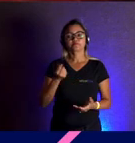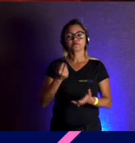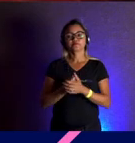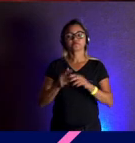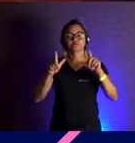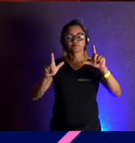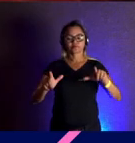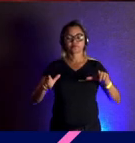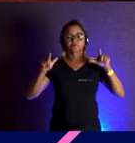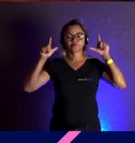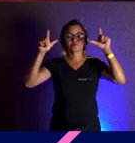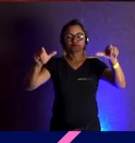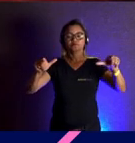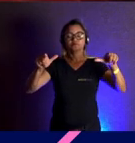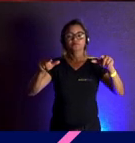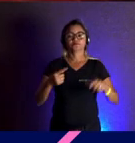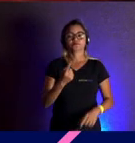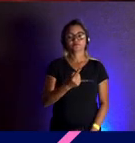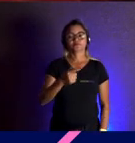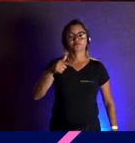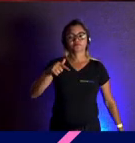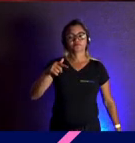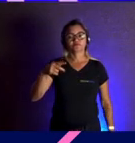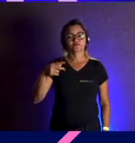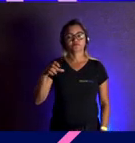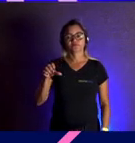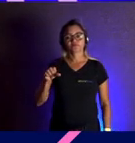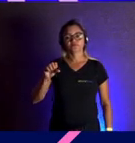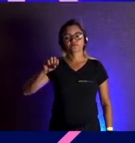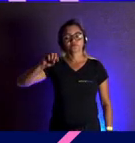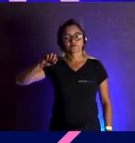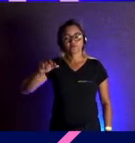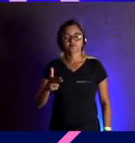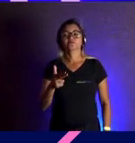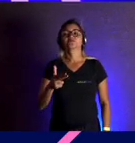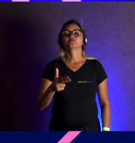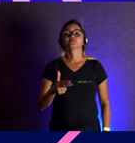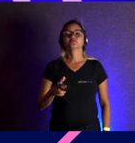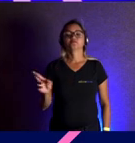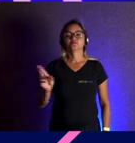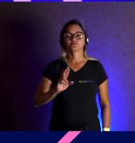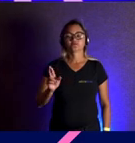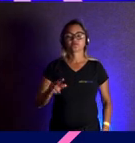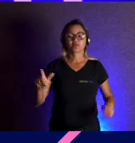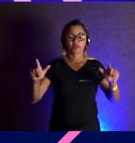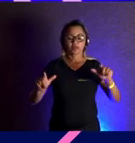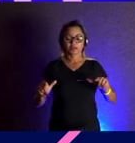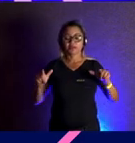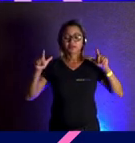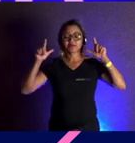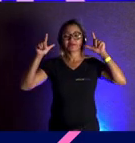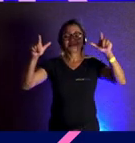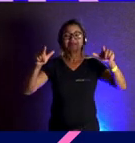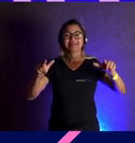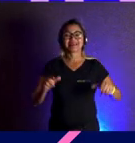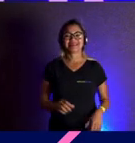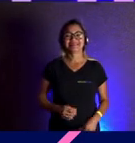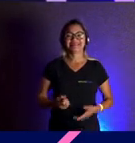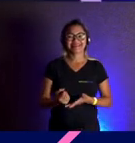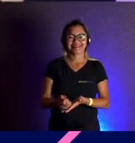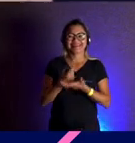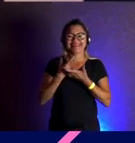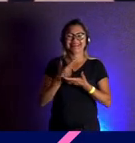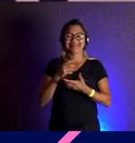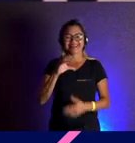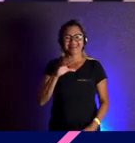por 179 milhões de reais, que inclusive o Gilberto Câmara chamou de satélite cloroquina. Ele foi